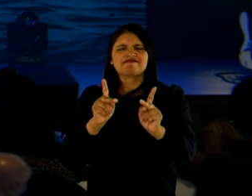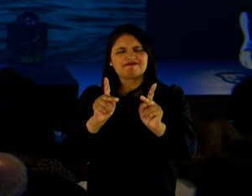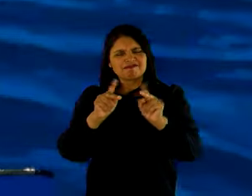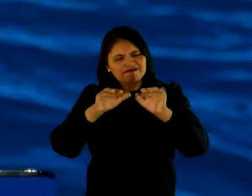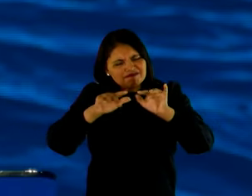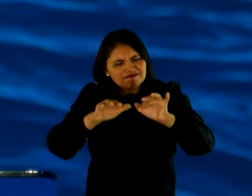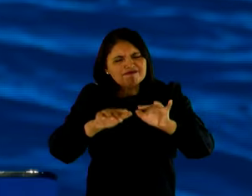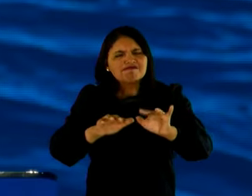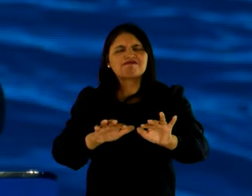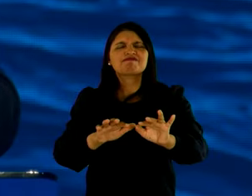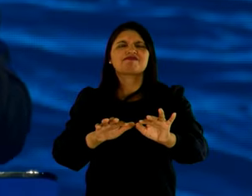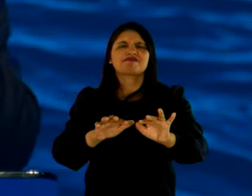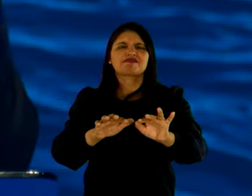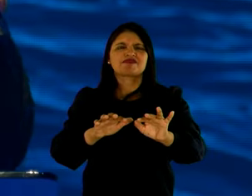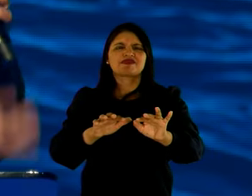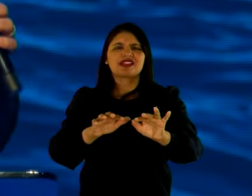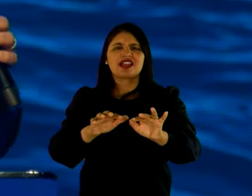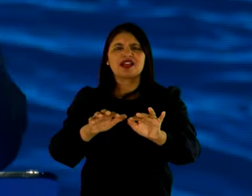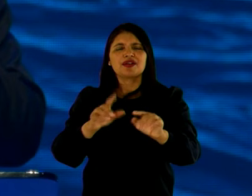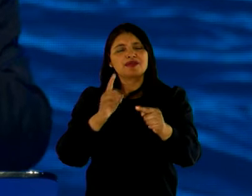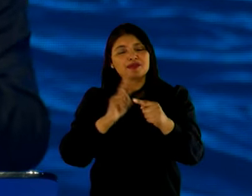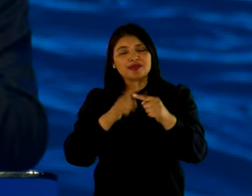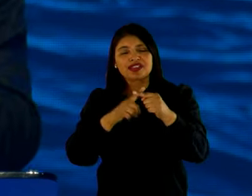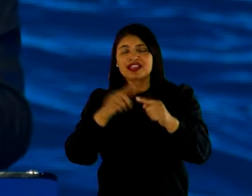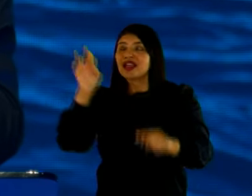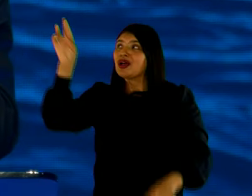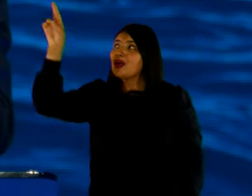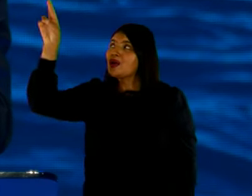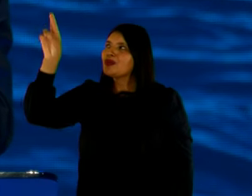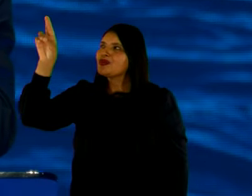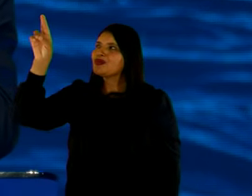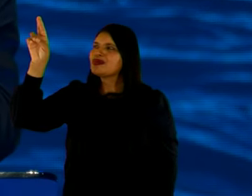quer usar sua boca, o seu tempo.